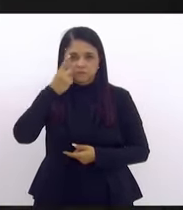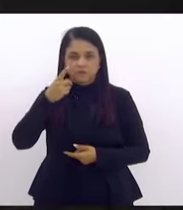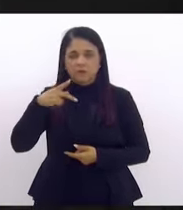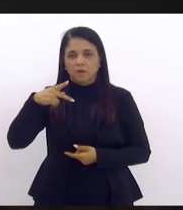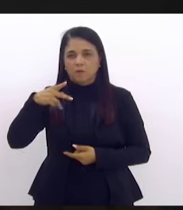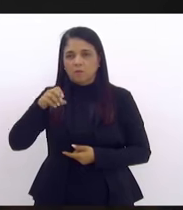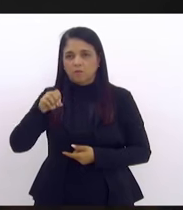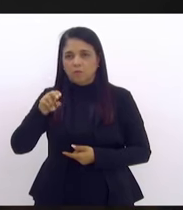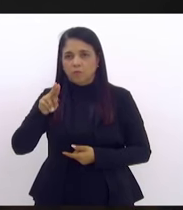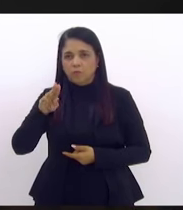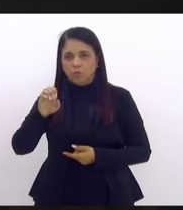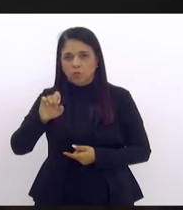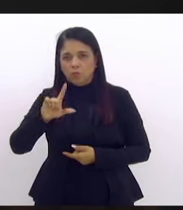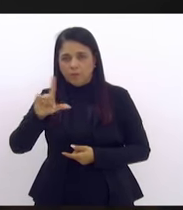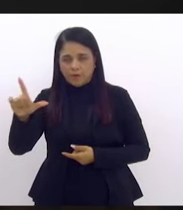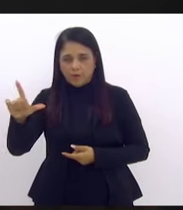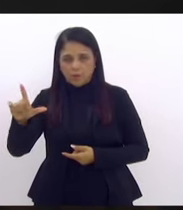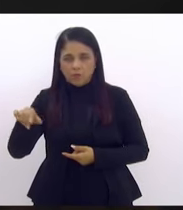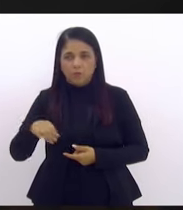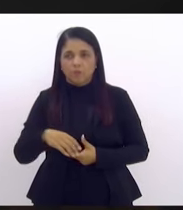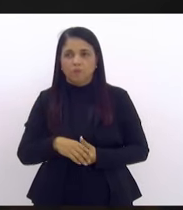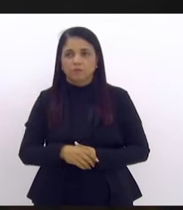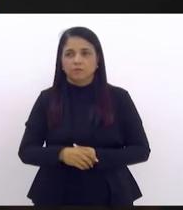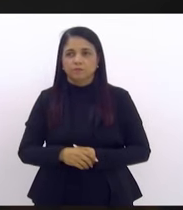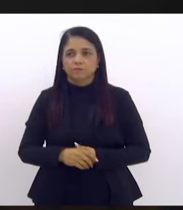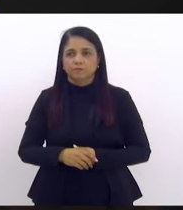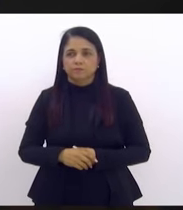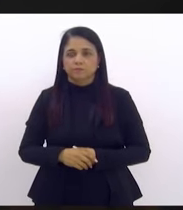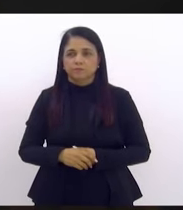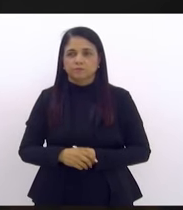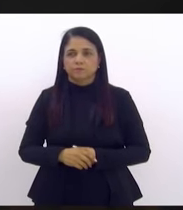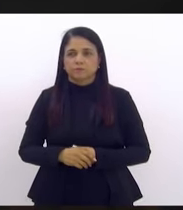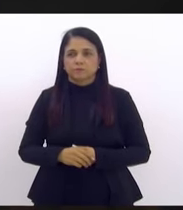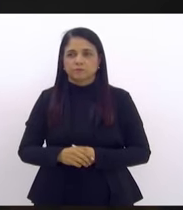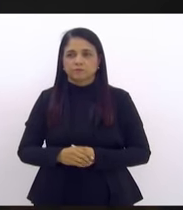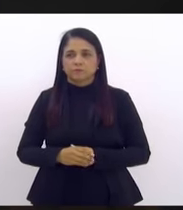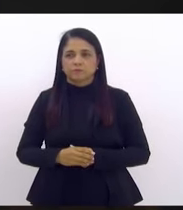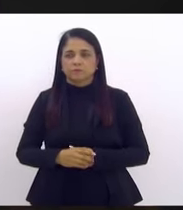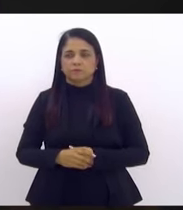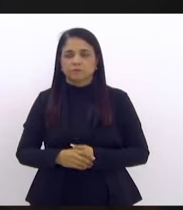Poubel. Brazão também não está. Né?